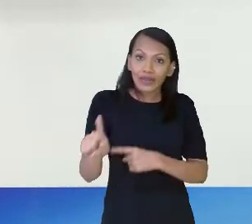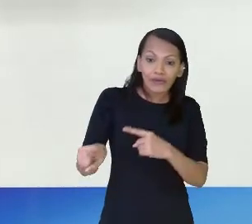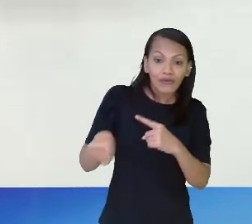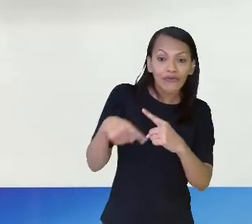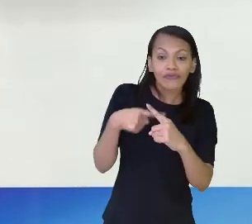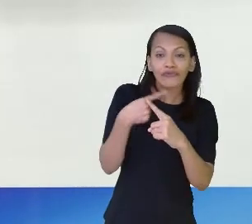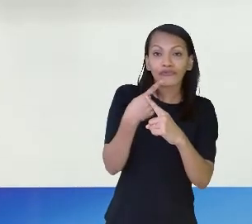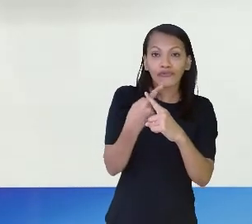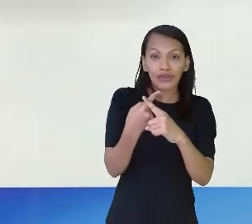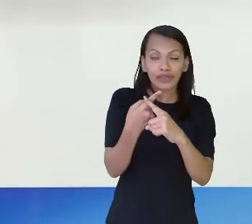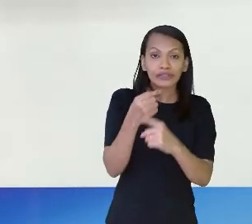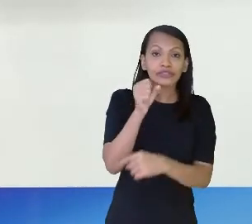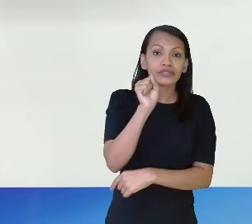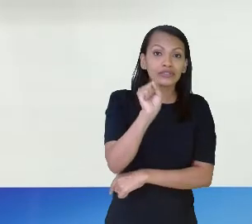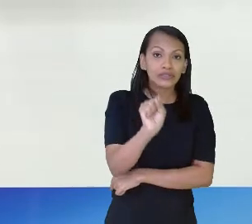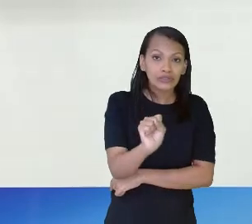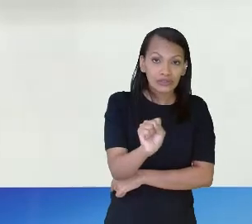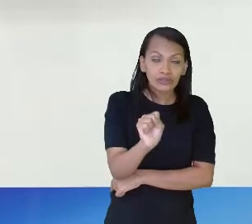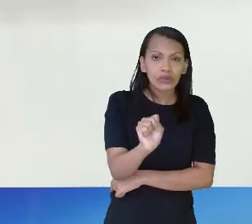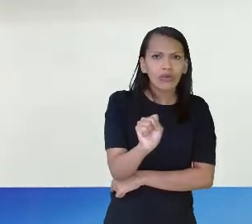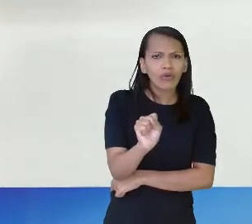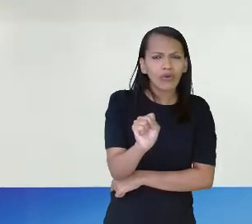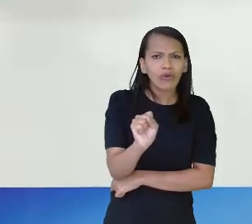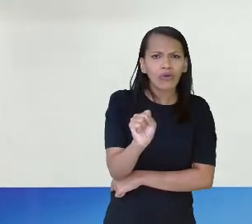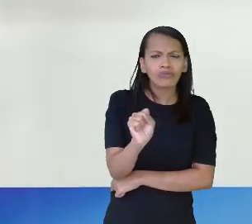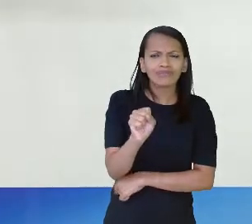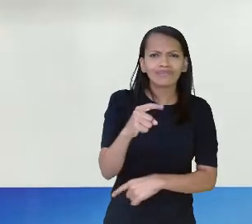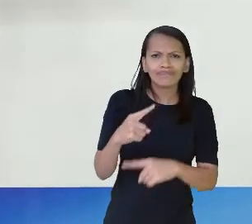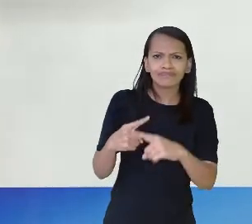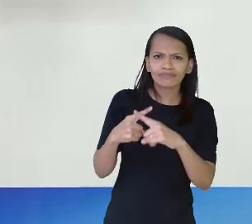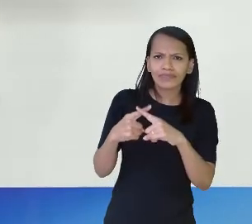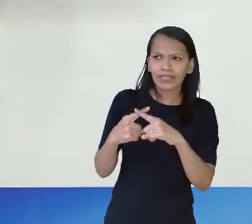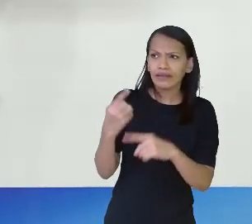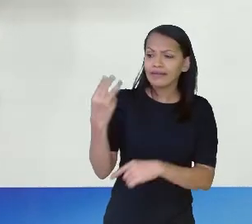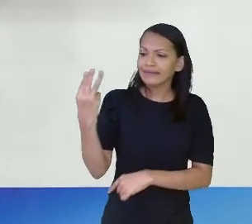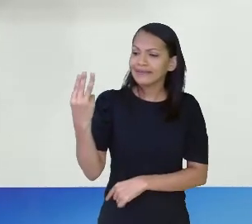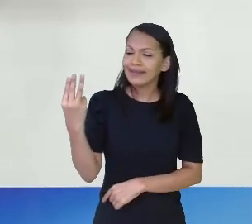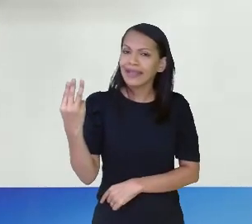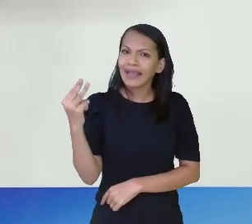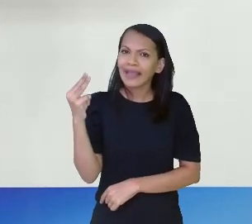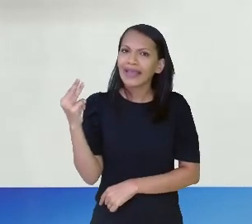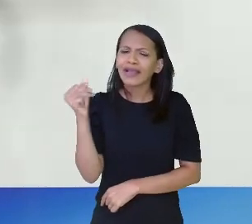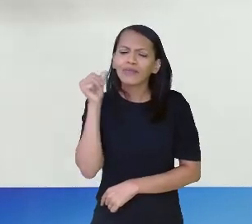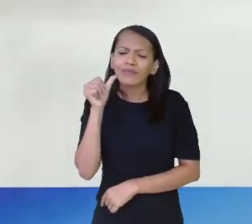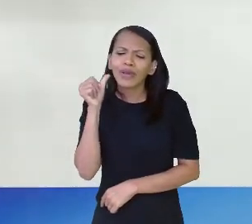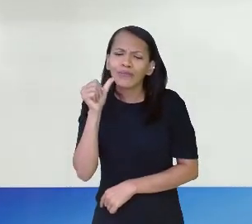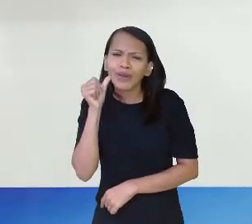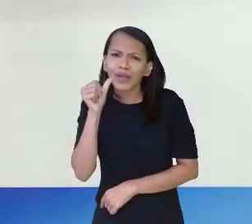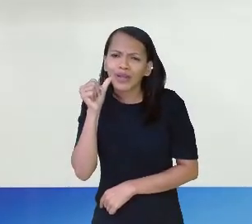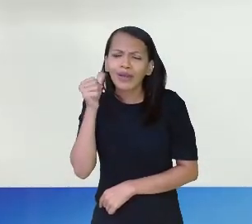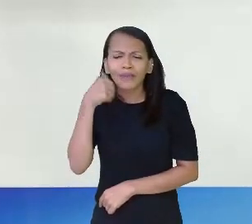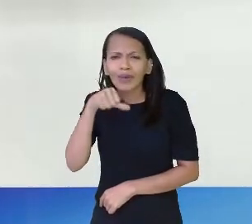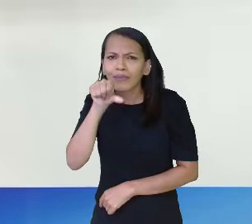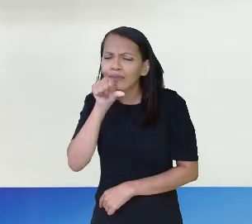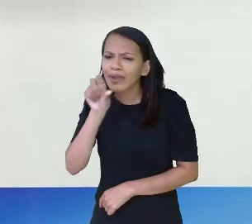filhotes. Operação simples, ó. Não são as 3 patinhas vezes os 8